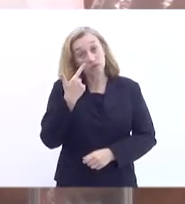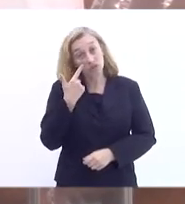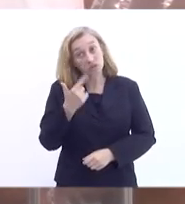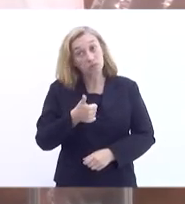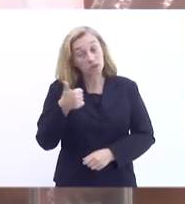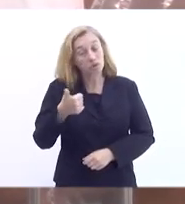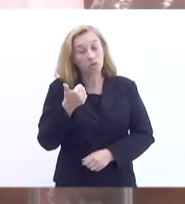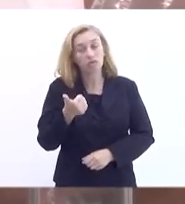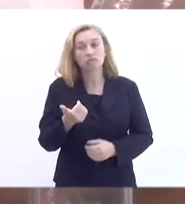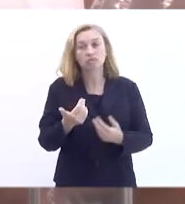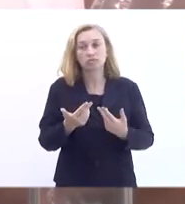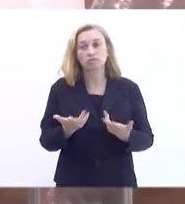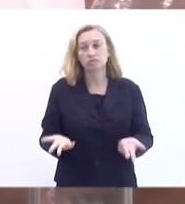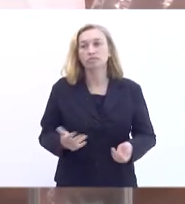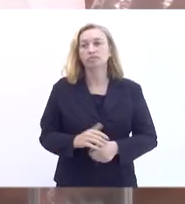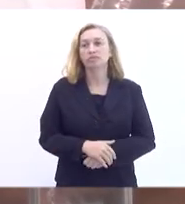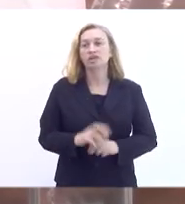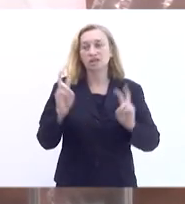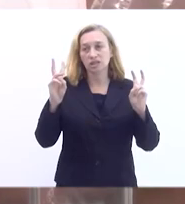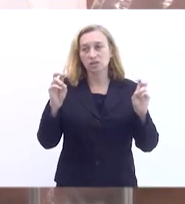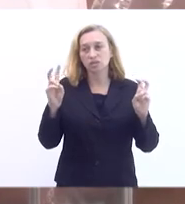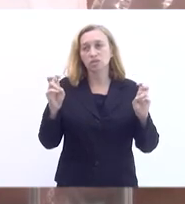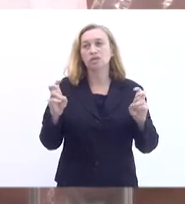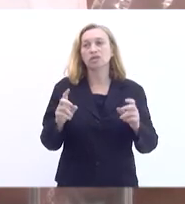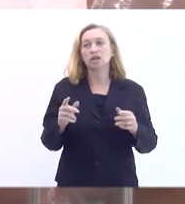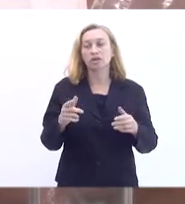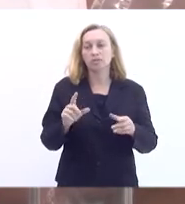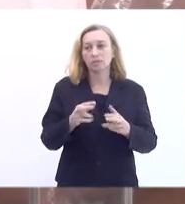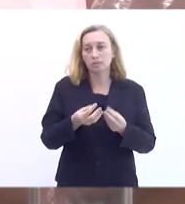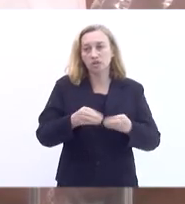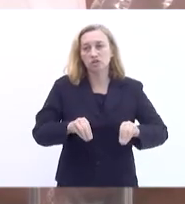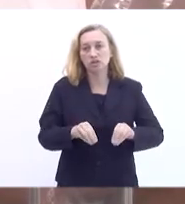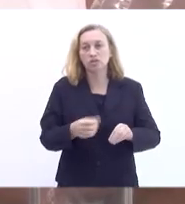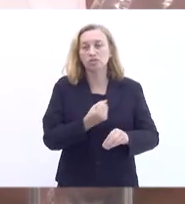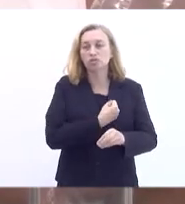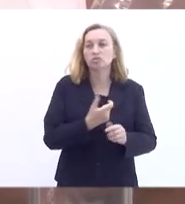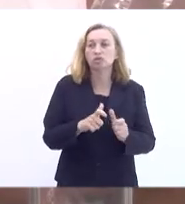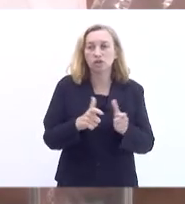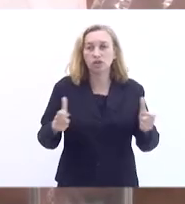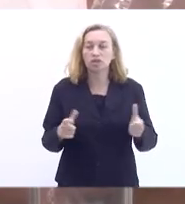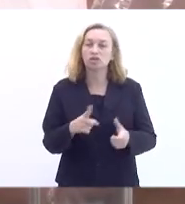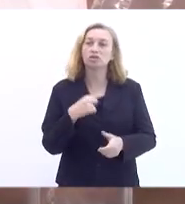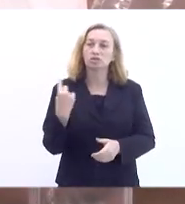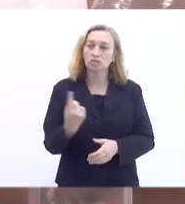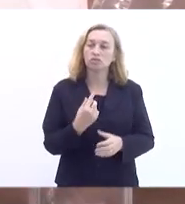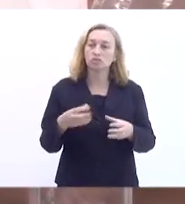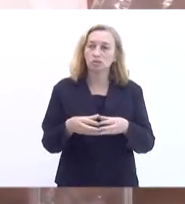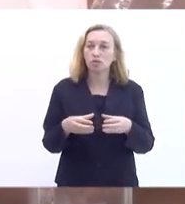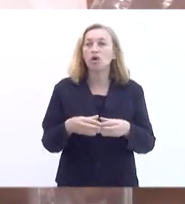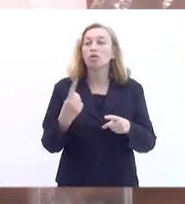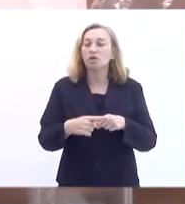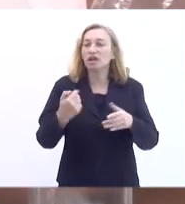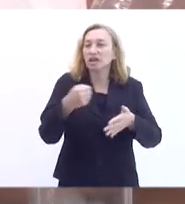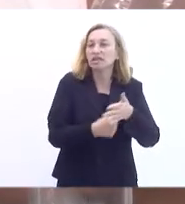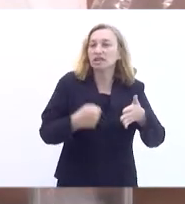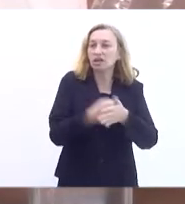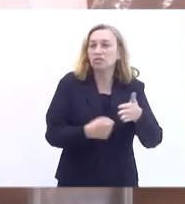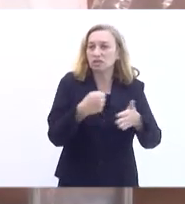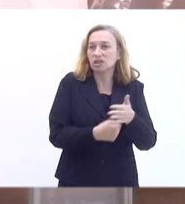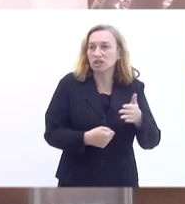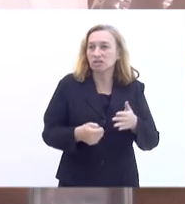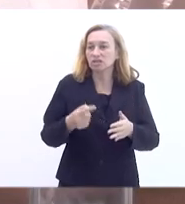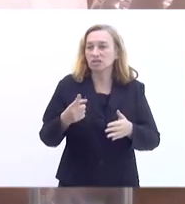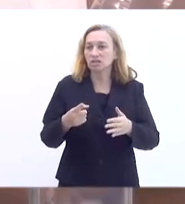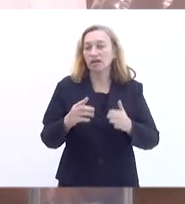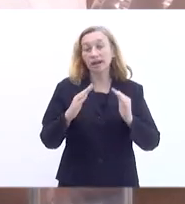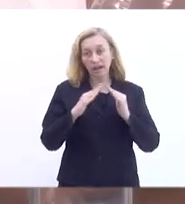revisto por favor que esse fato está prejudicando muito A grande maioria do nosso grupo e quem tá lutando aqui né tá em casa